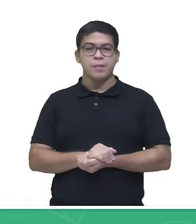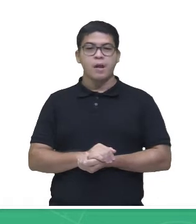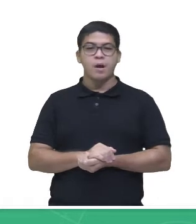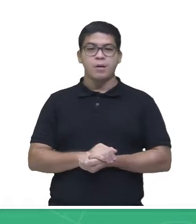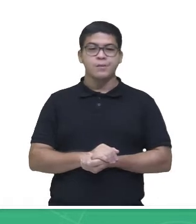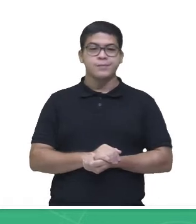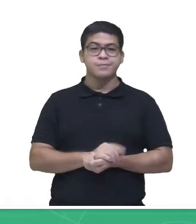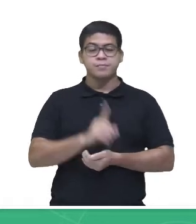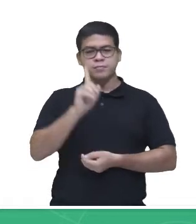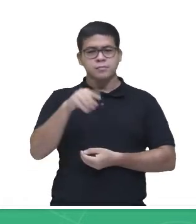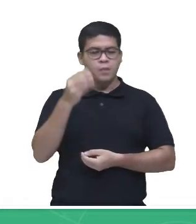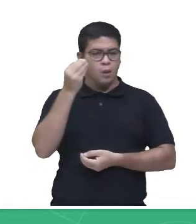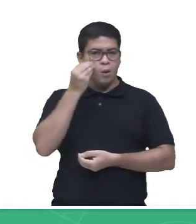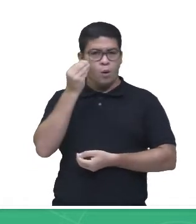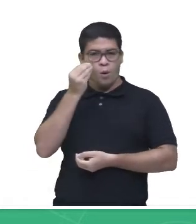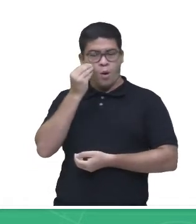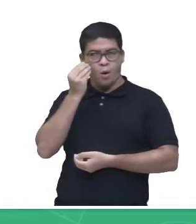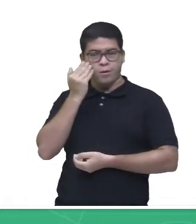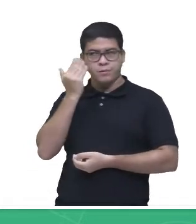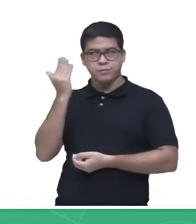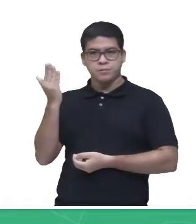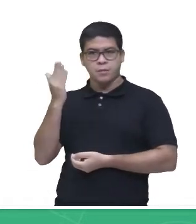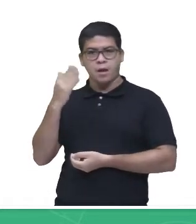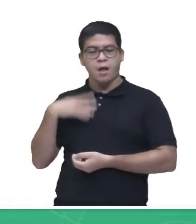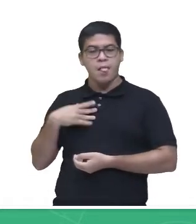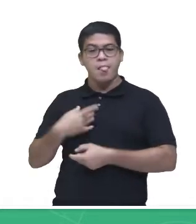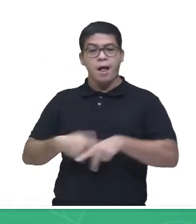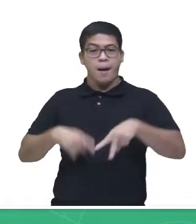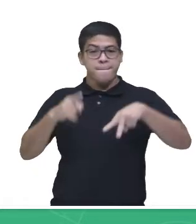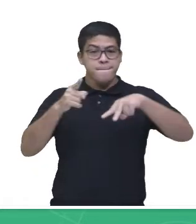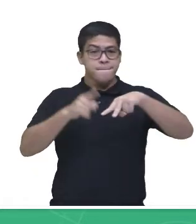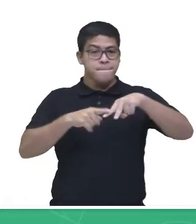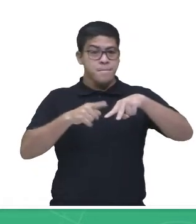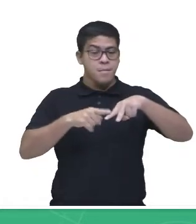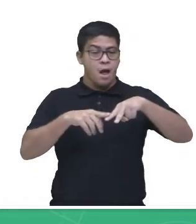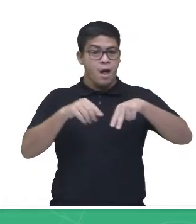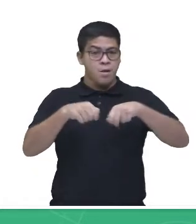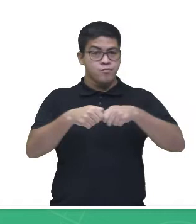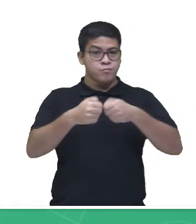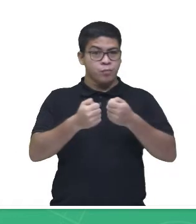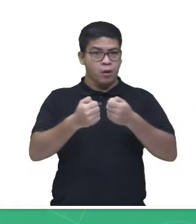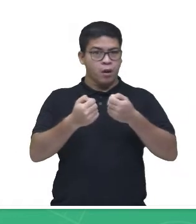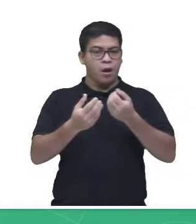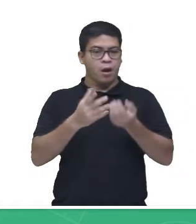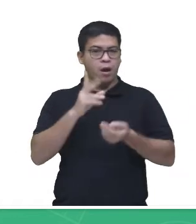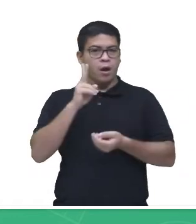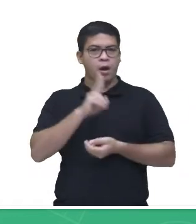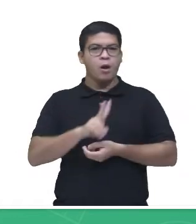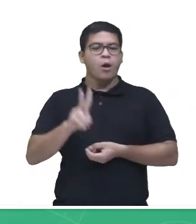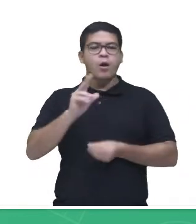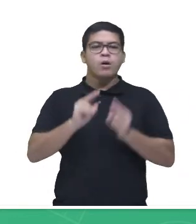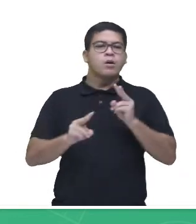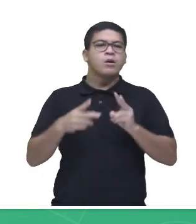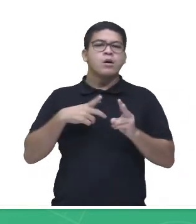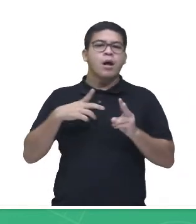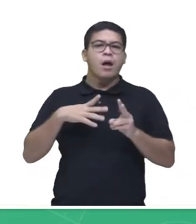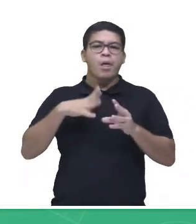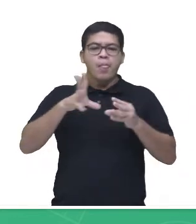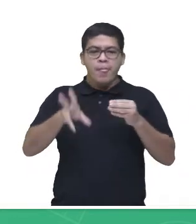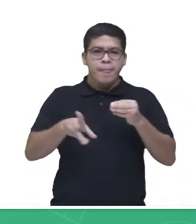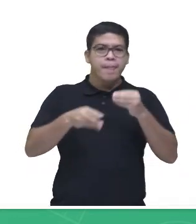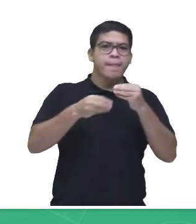agora eu quero que vocês observem. Ah, sim, la pierna esquerda. Isso daqui tudo é acessório da frase.